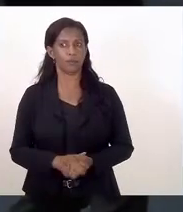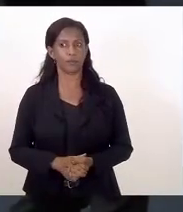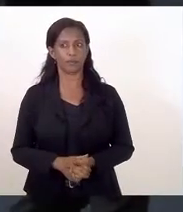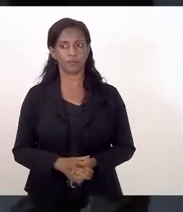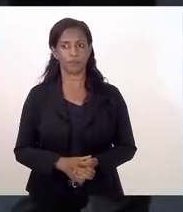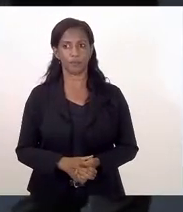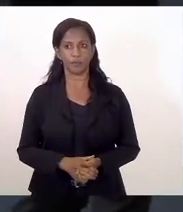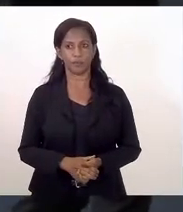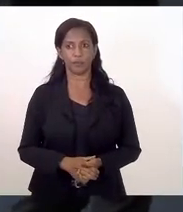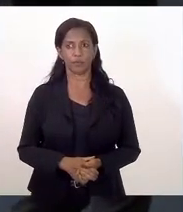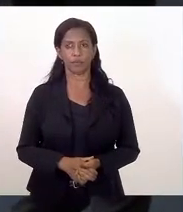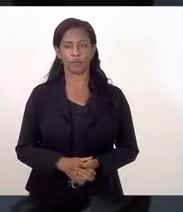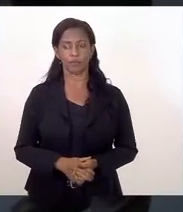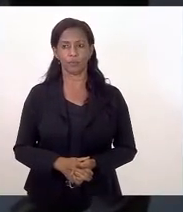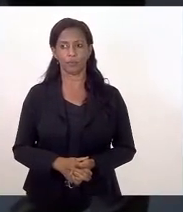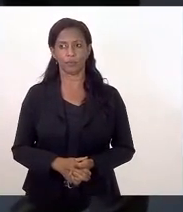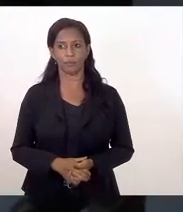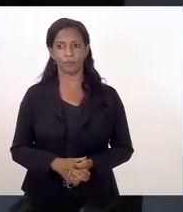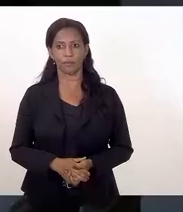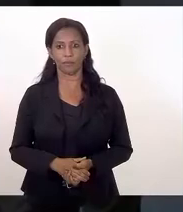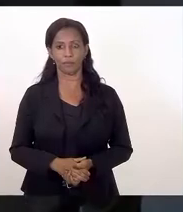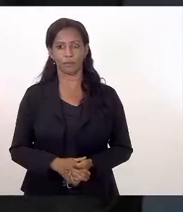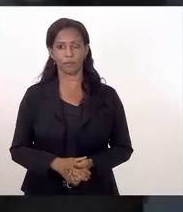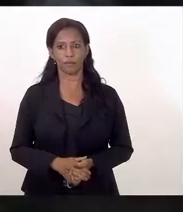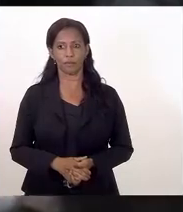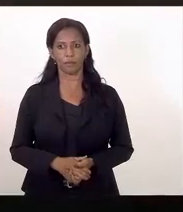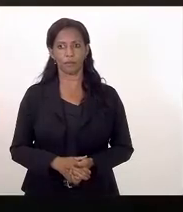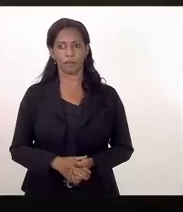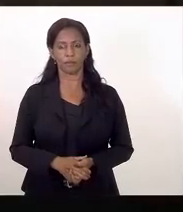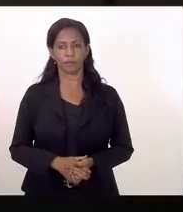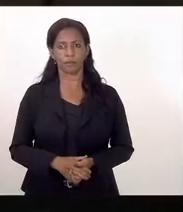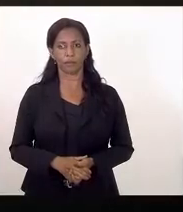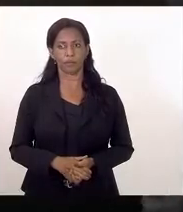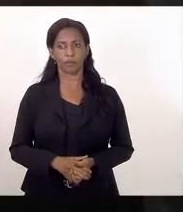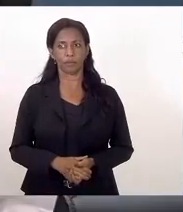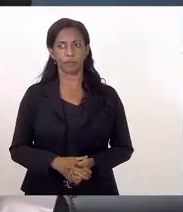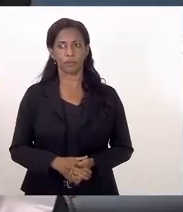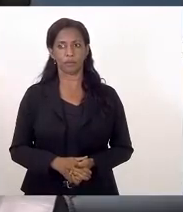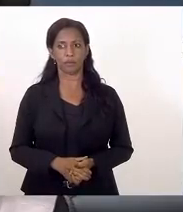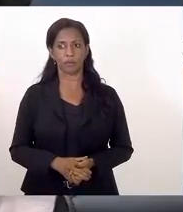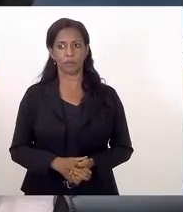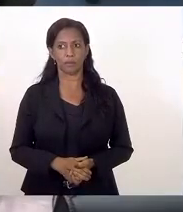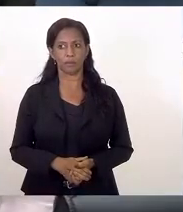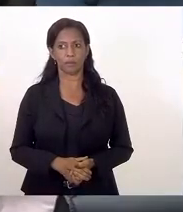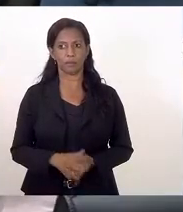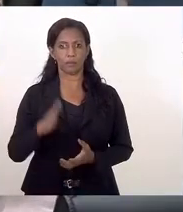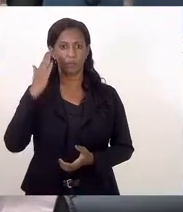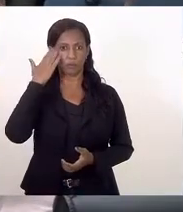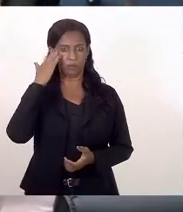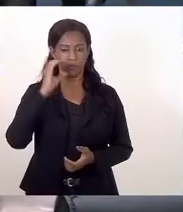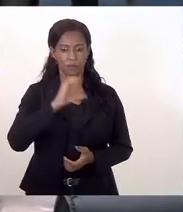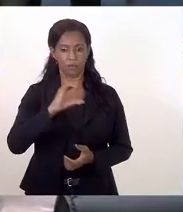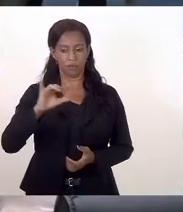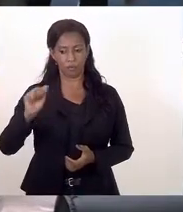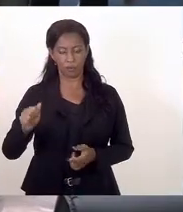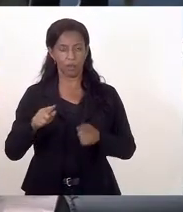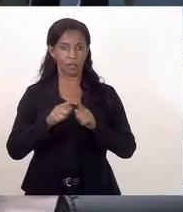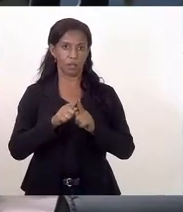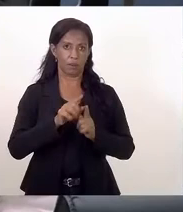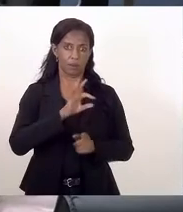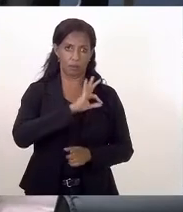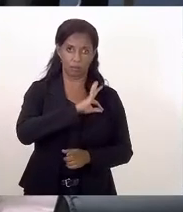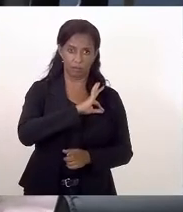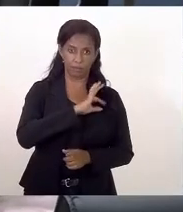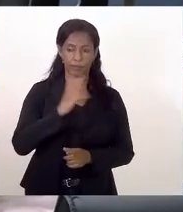vossa excelência está na pauta da CCJ de amanhã. Obrigada. Então, com o entendimento aí da CCJ e da deputada Marta Rocha,